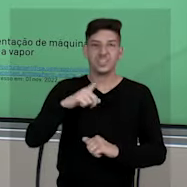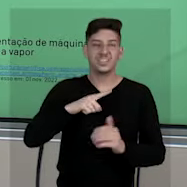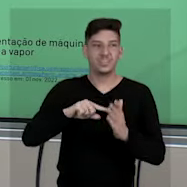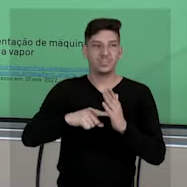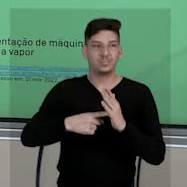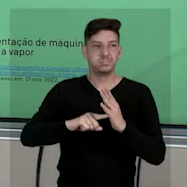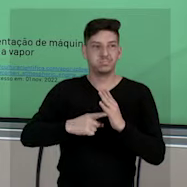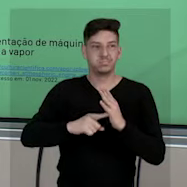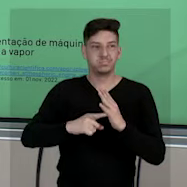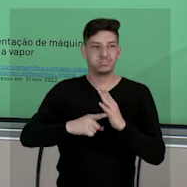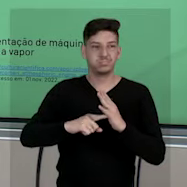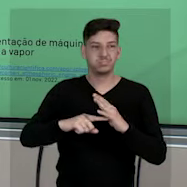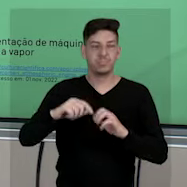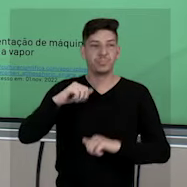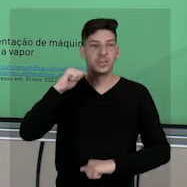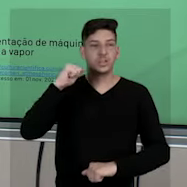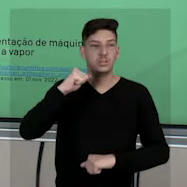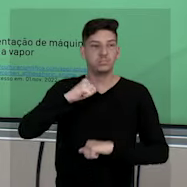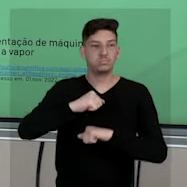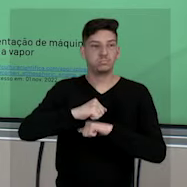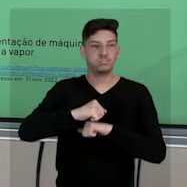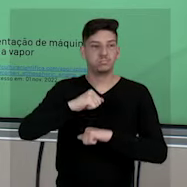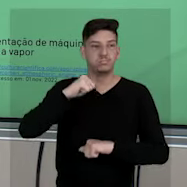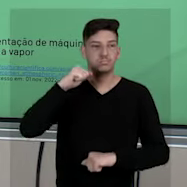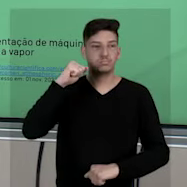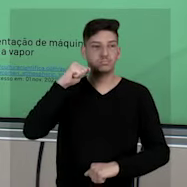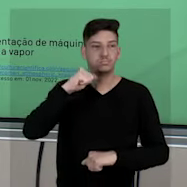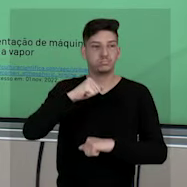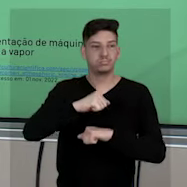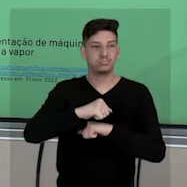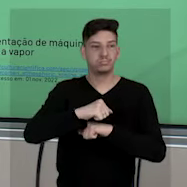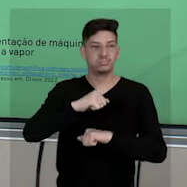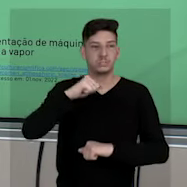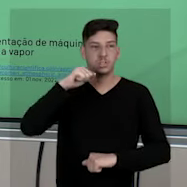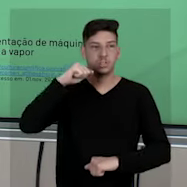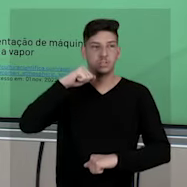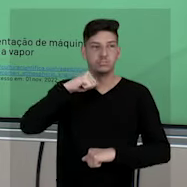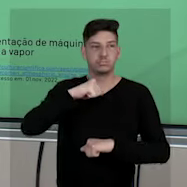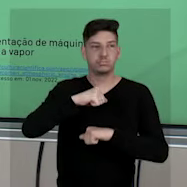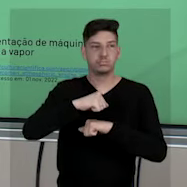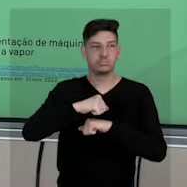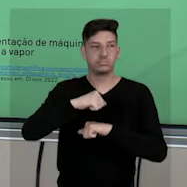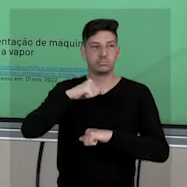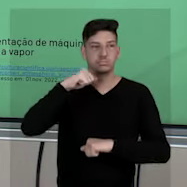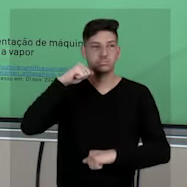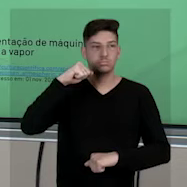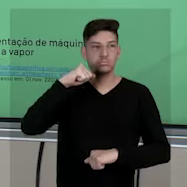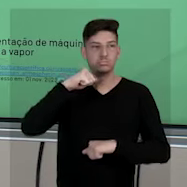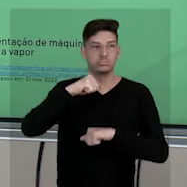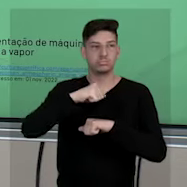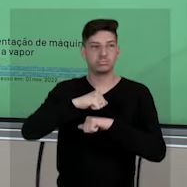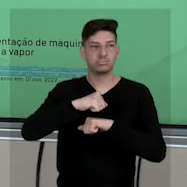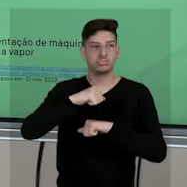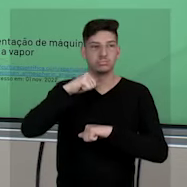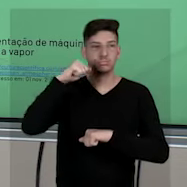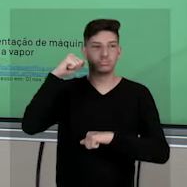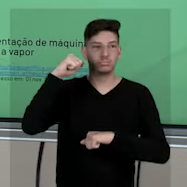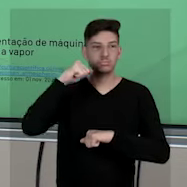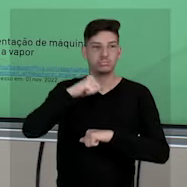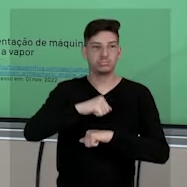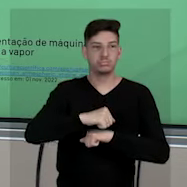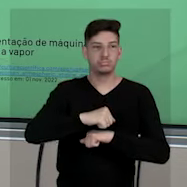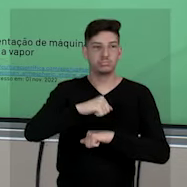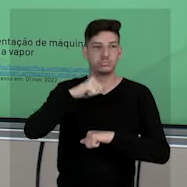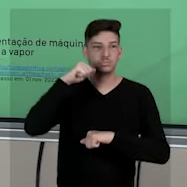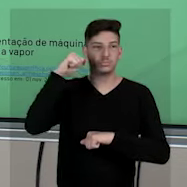GIF, pressiona esse pistão para cima e aí você tem a utilização desse movimento aqui para gerar o